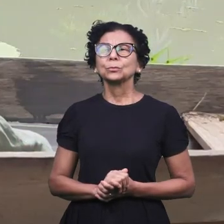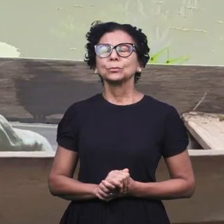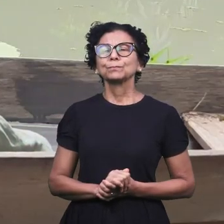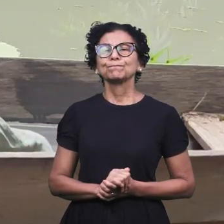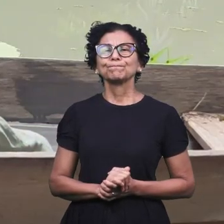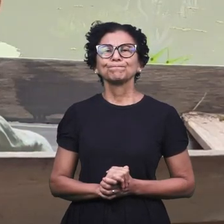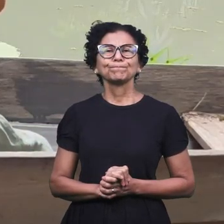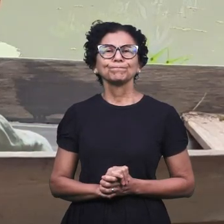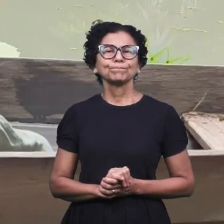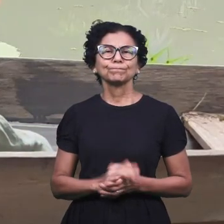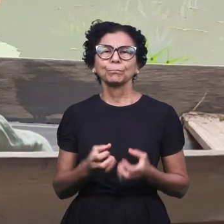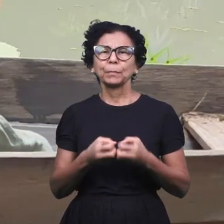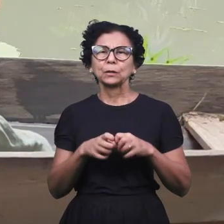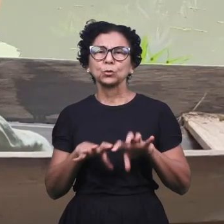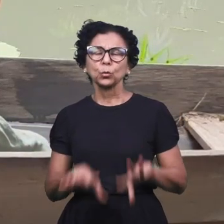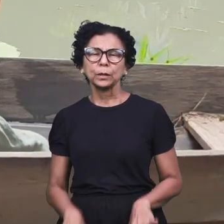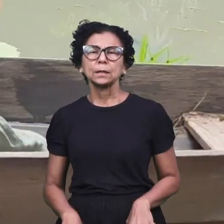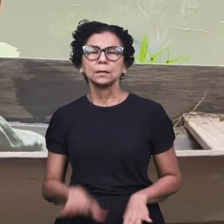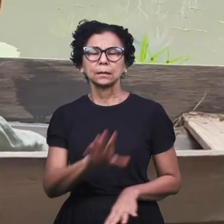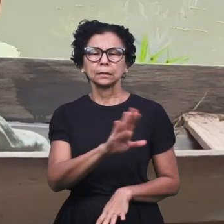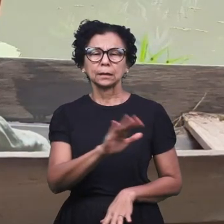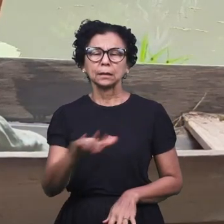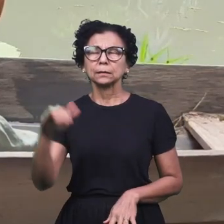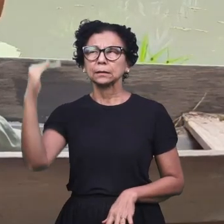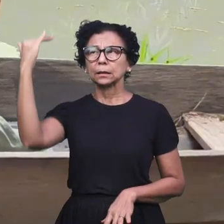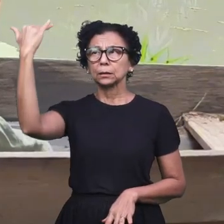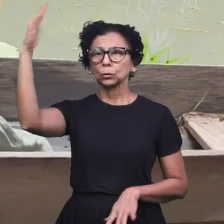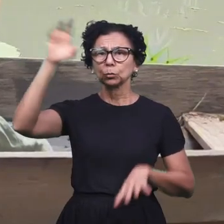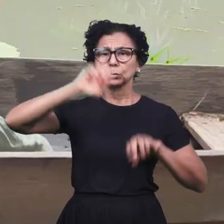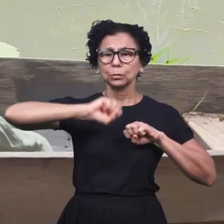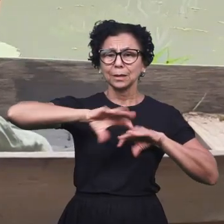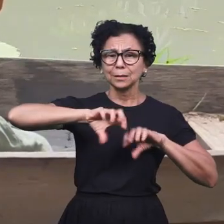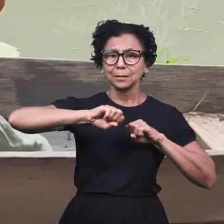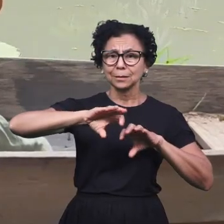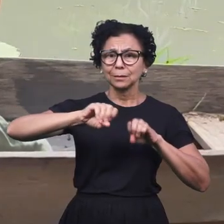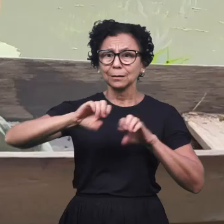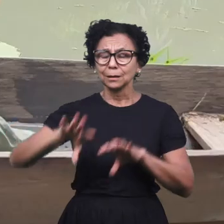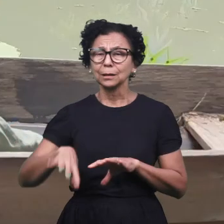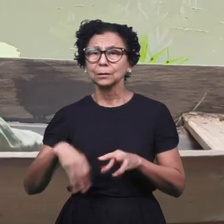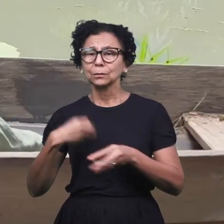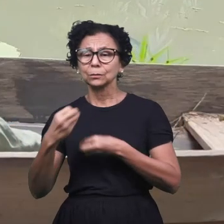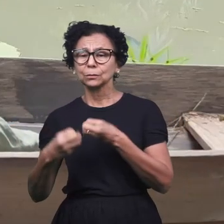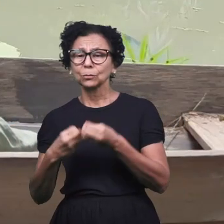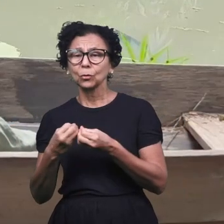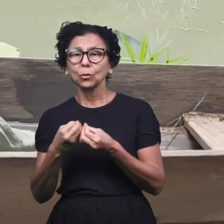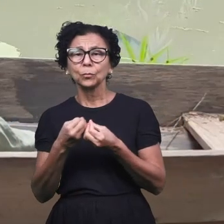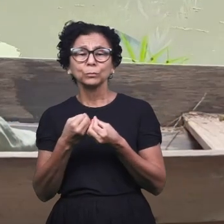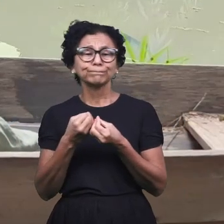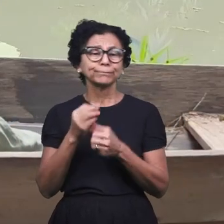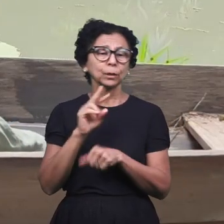pessoas, educando as nossas crianças, para que a gente não tenha mais consequências